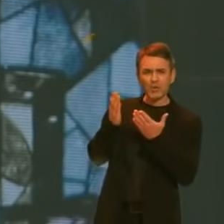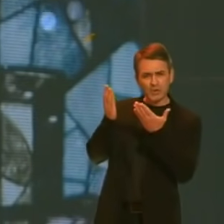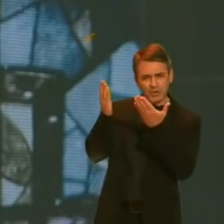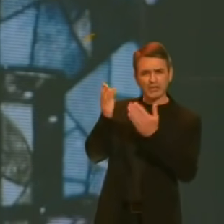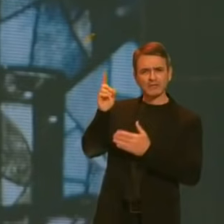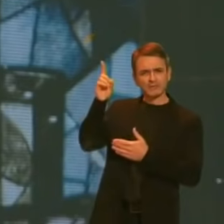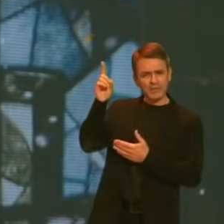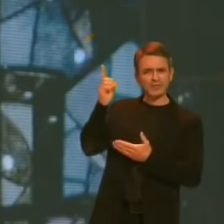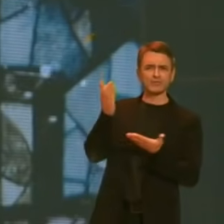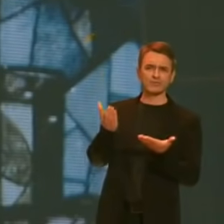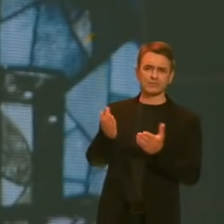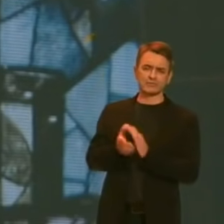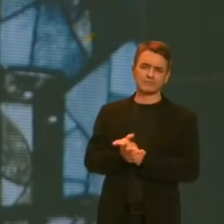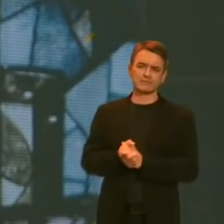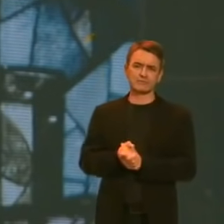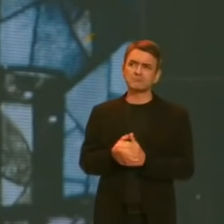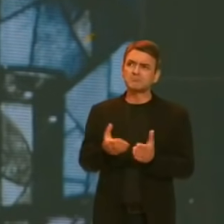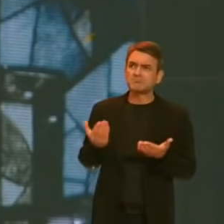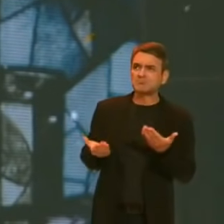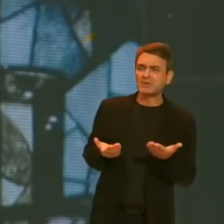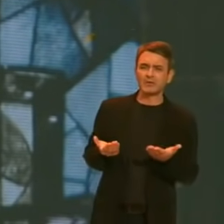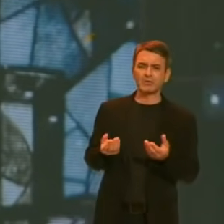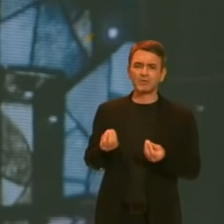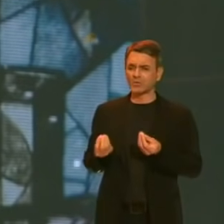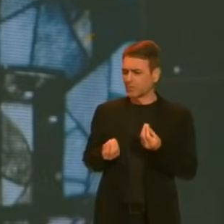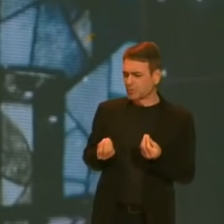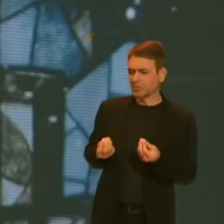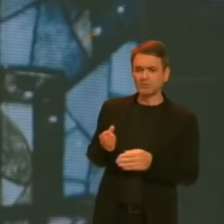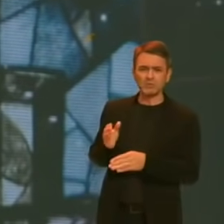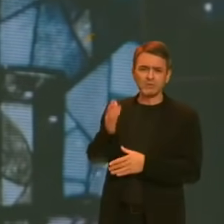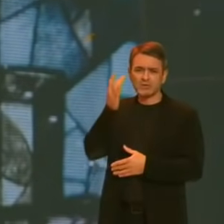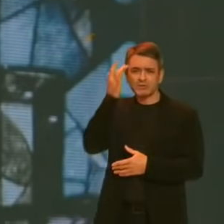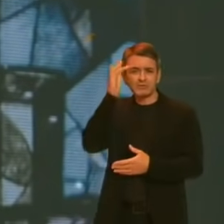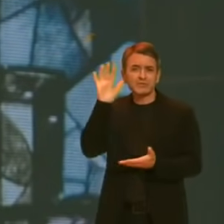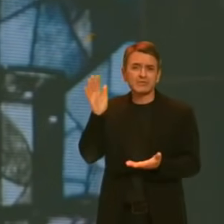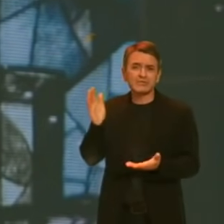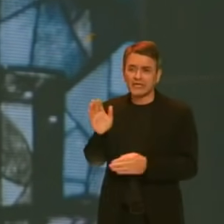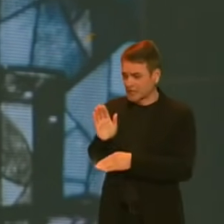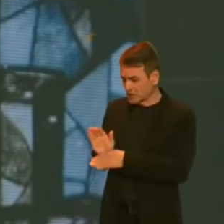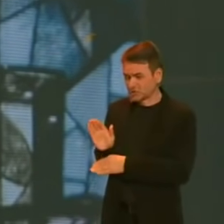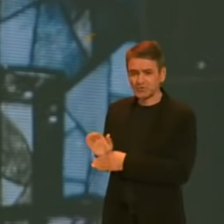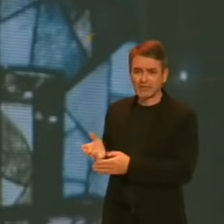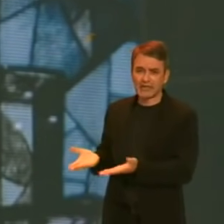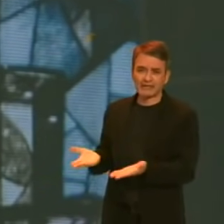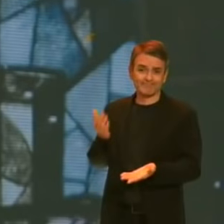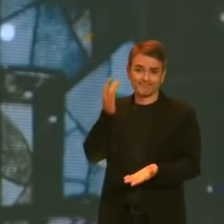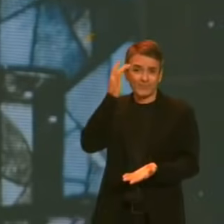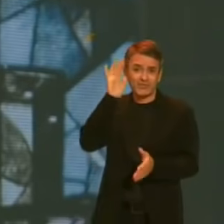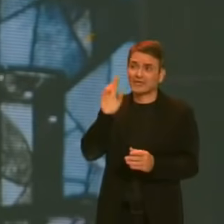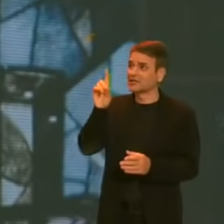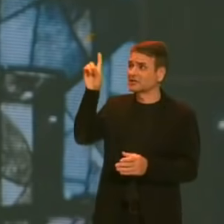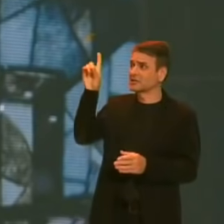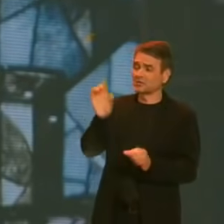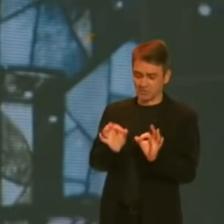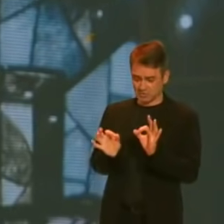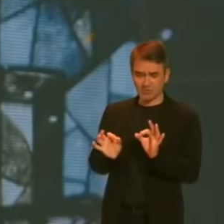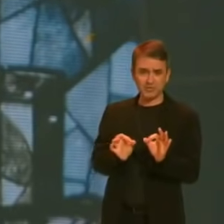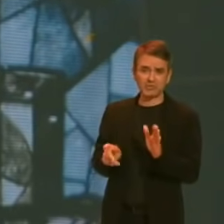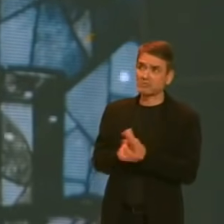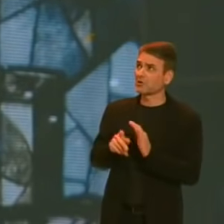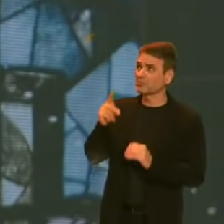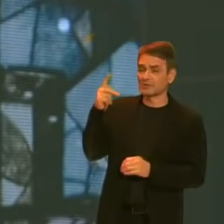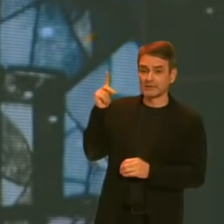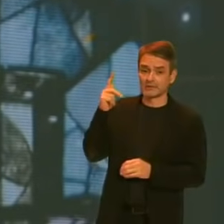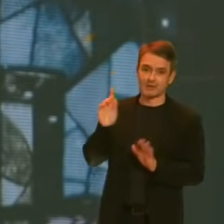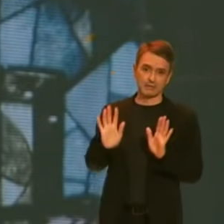Senhor. Qual vai ser o meio, qual vai ser a maneira, eu não sei, Deus tem as suas maneiras de trabalhar, mas eu quero vê-lo